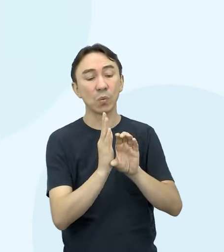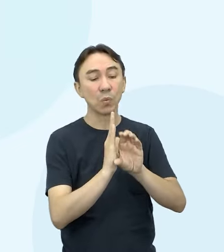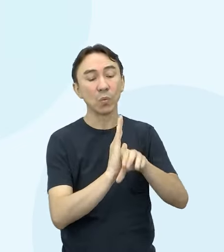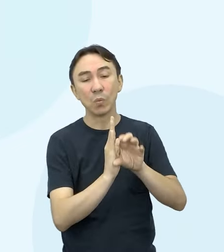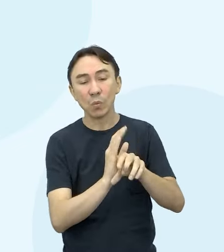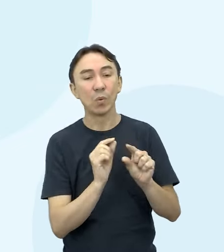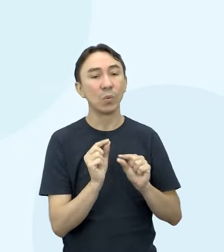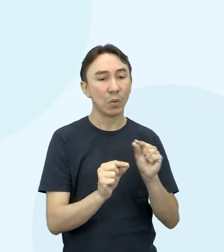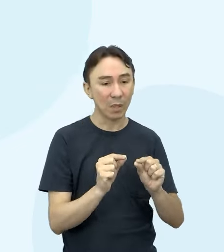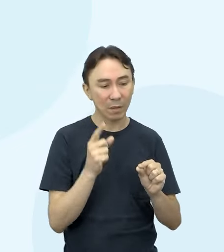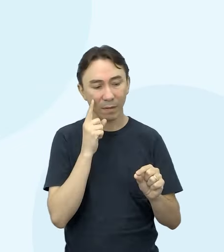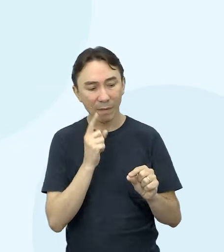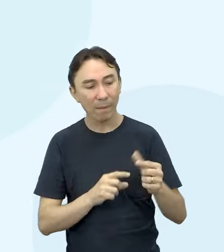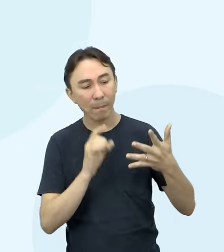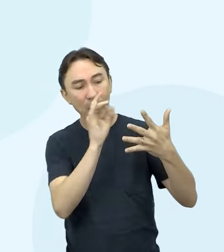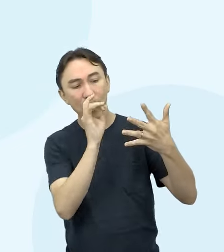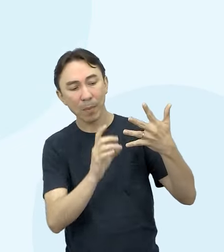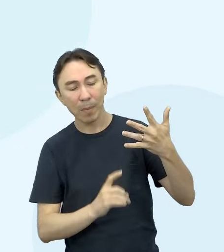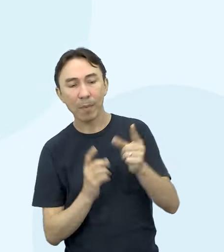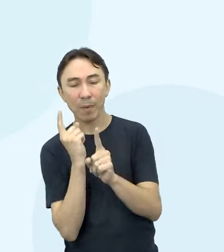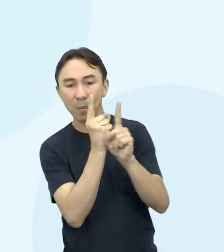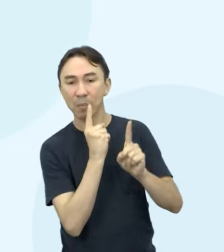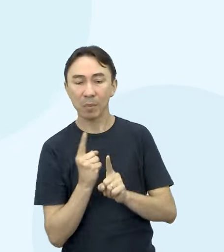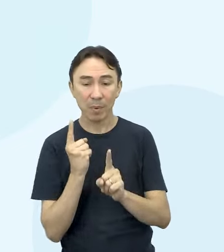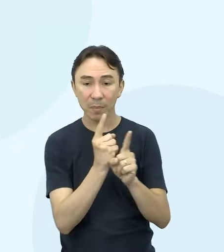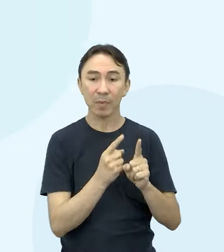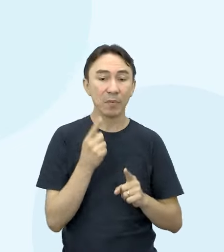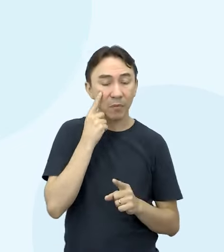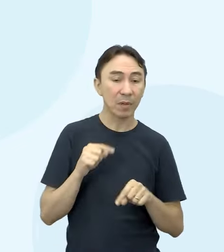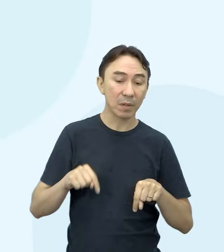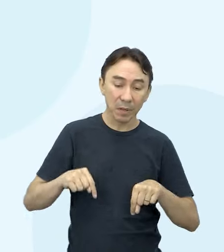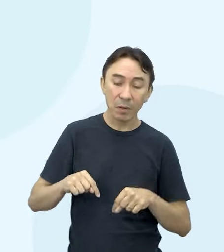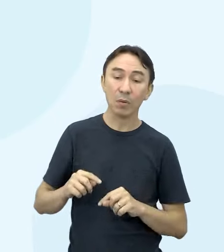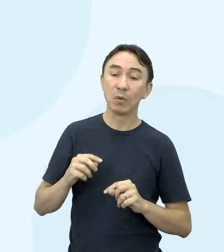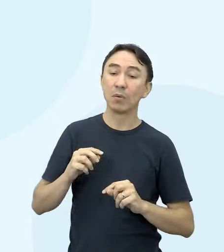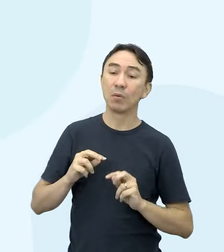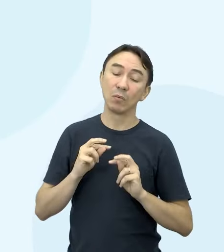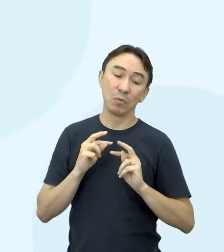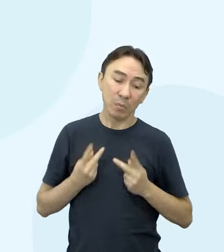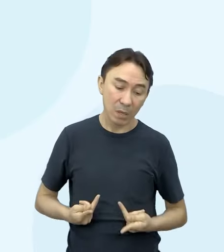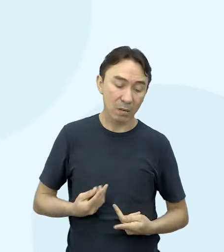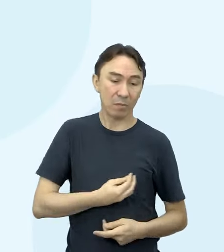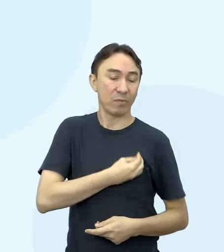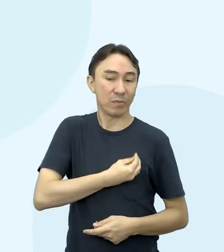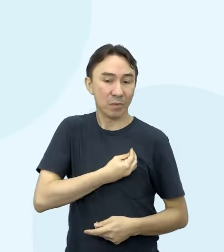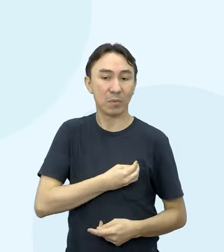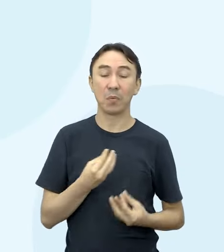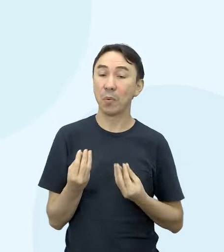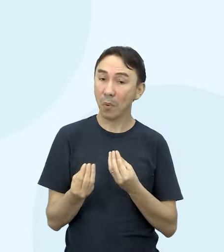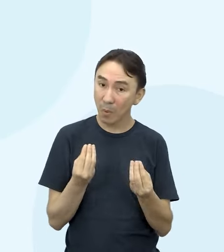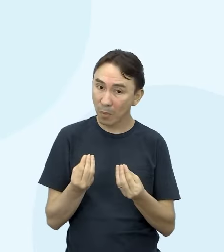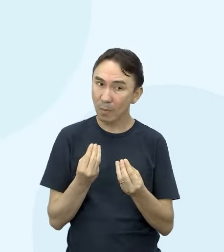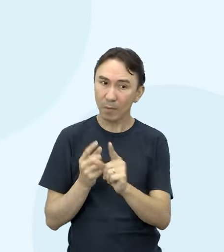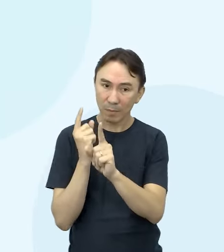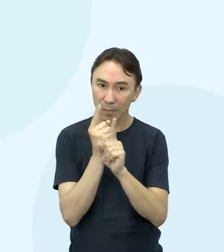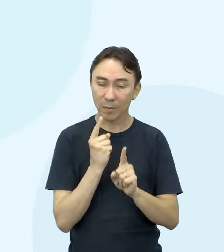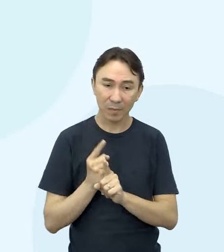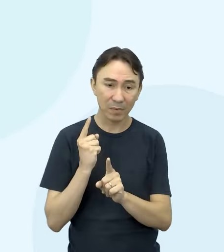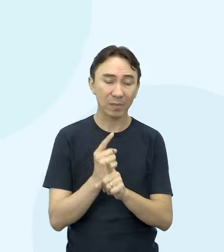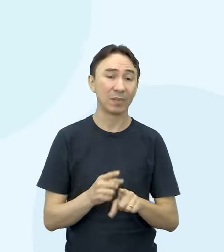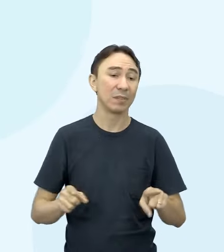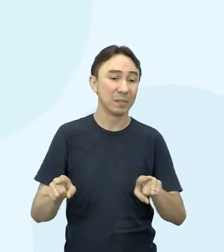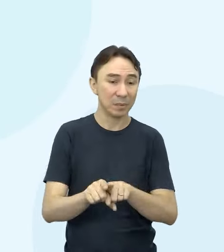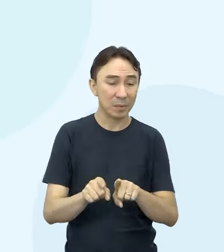e reconhecer os conteúdos simbólicos da vida humana. O processo de construção do sujeito em